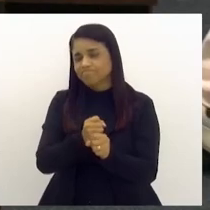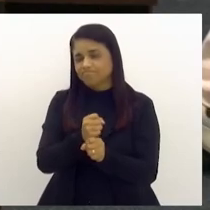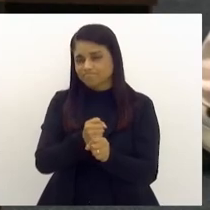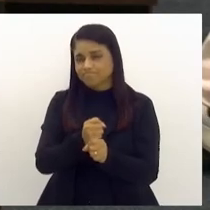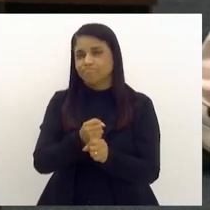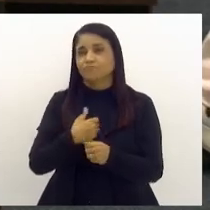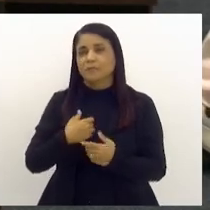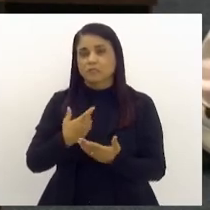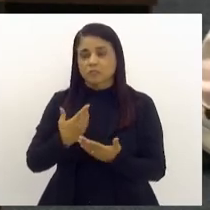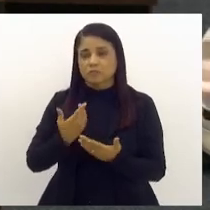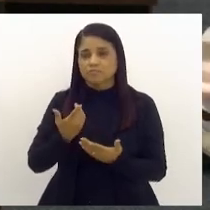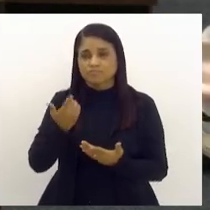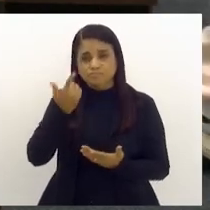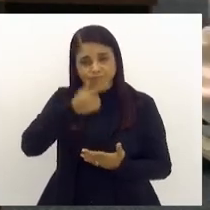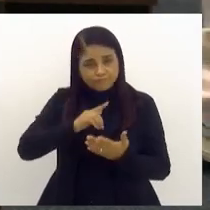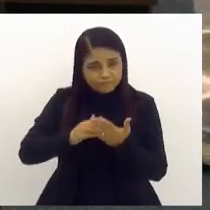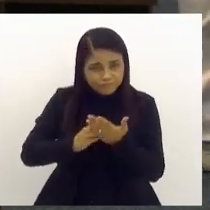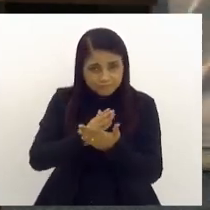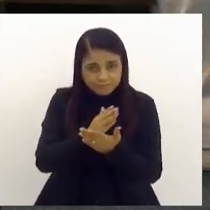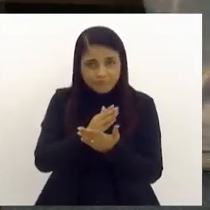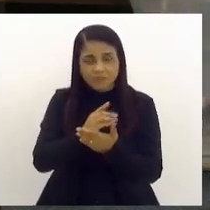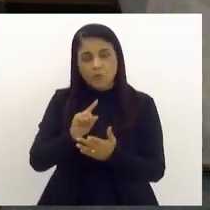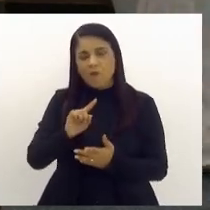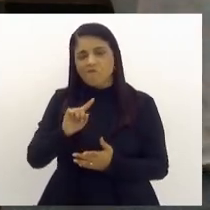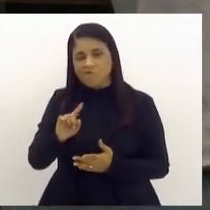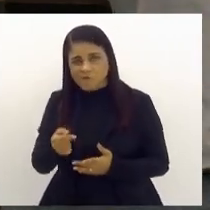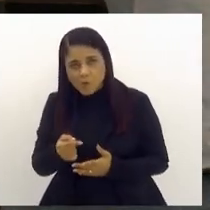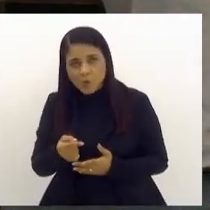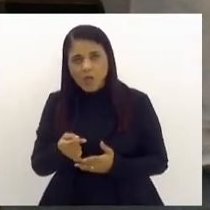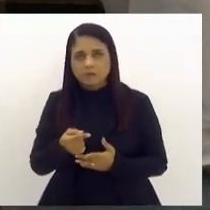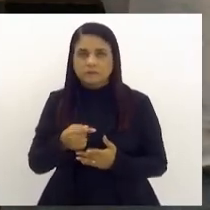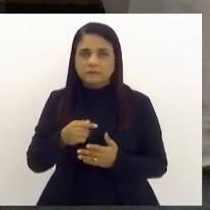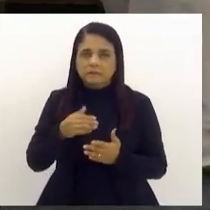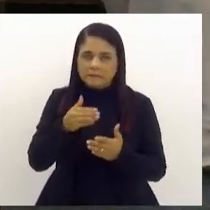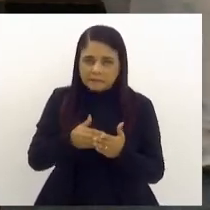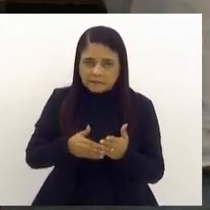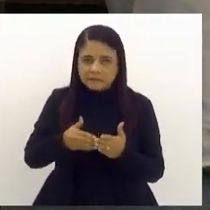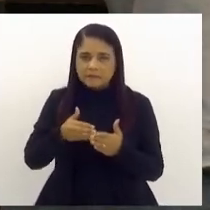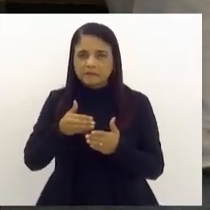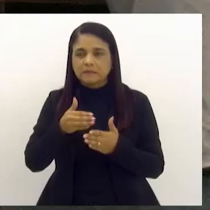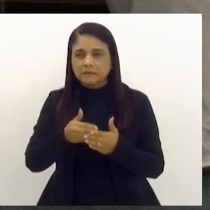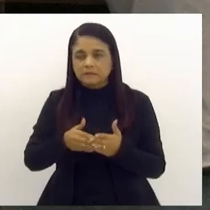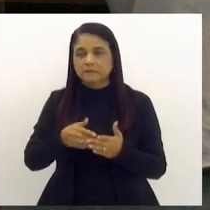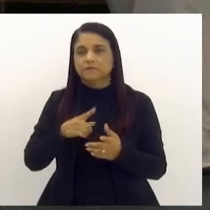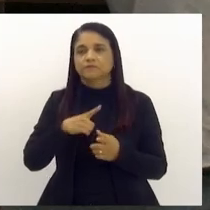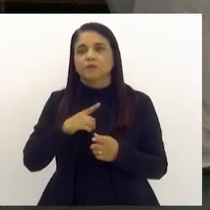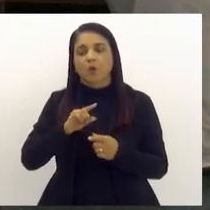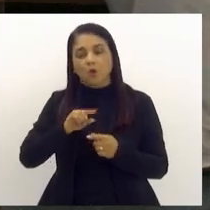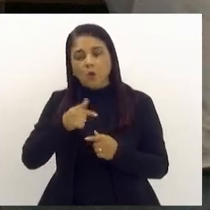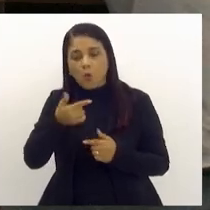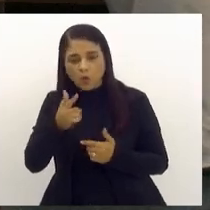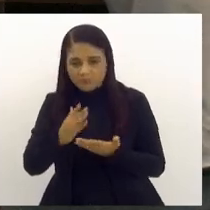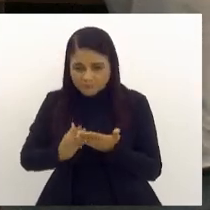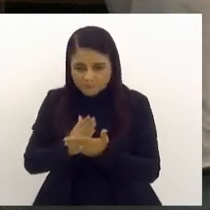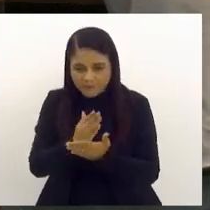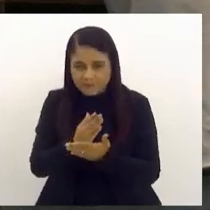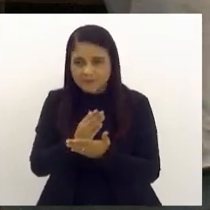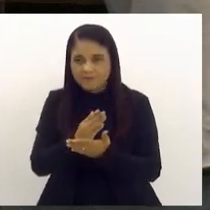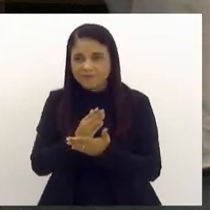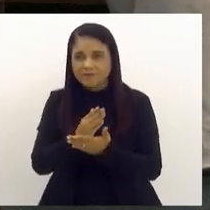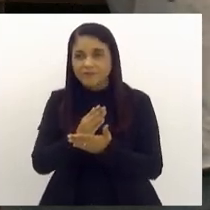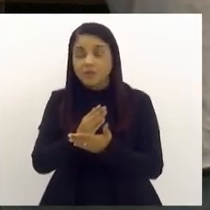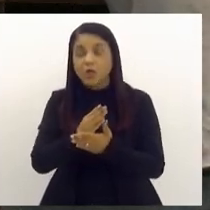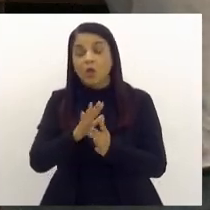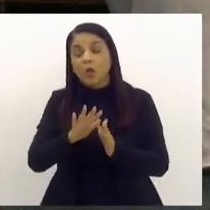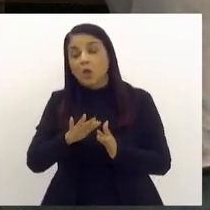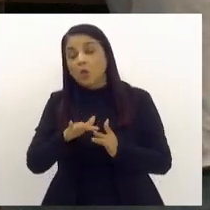gente aprovava, presidente Bacelar, e tinha um vírgula sempre que possível. Aí depois outro que aprovava e dizia, quando